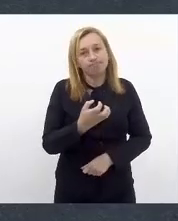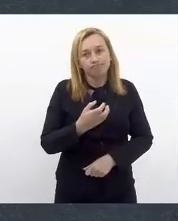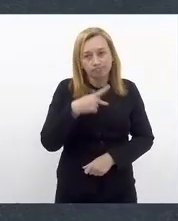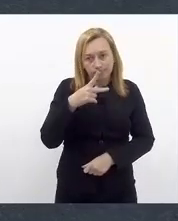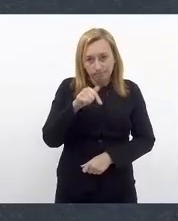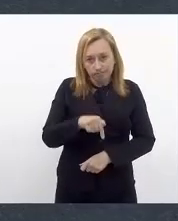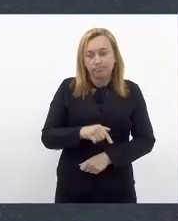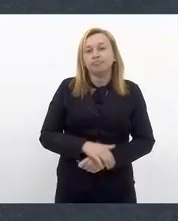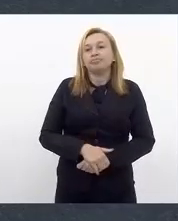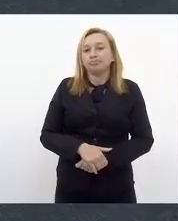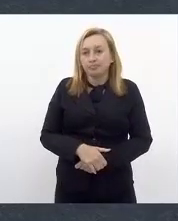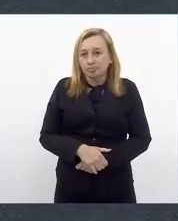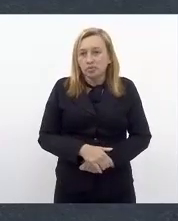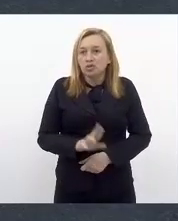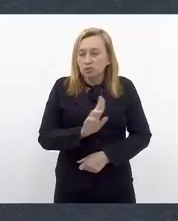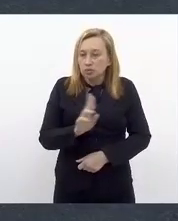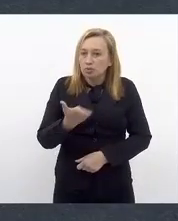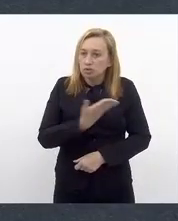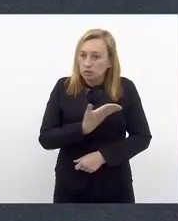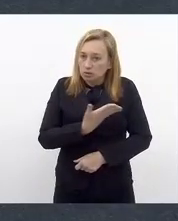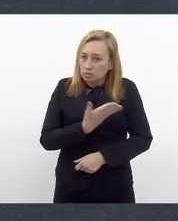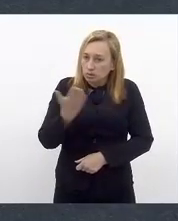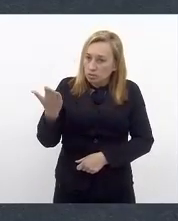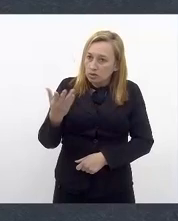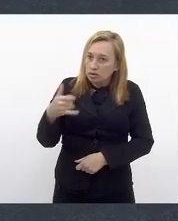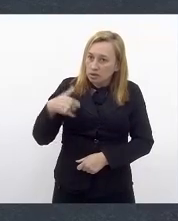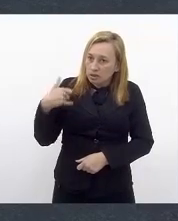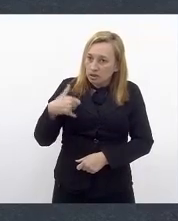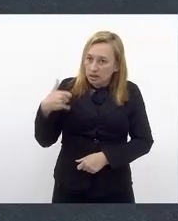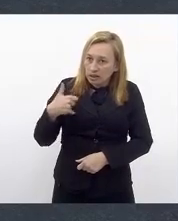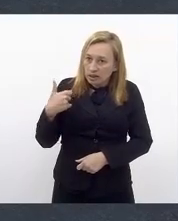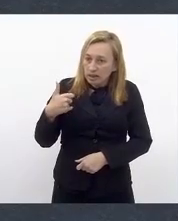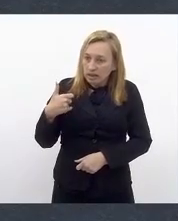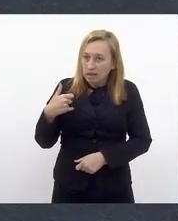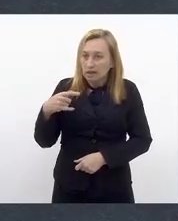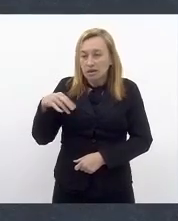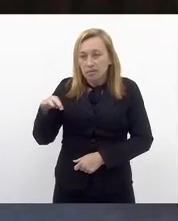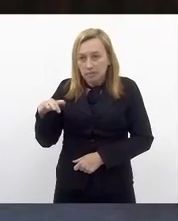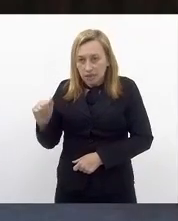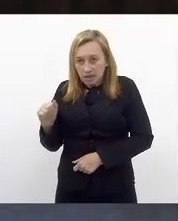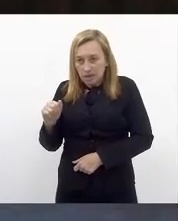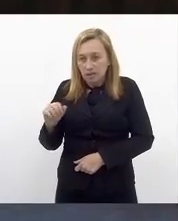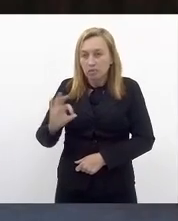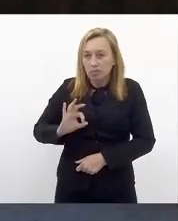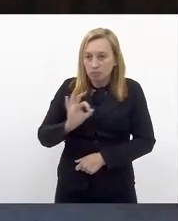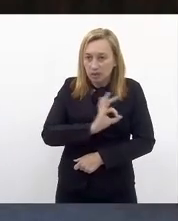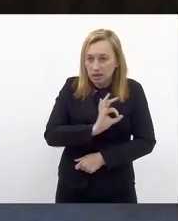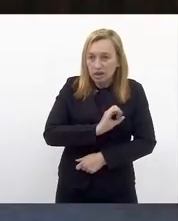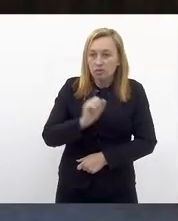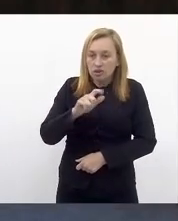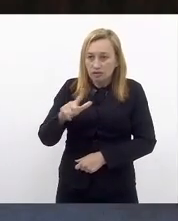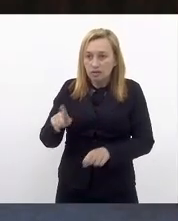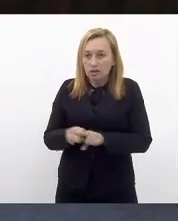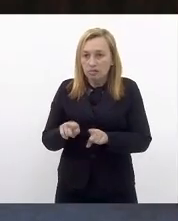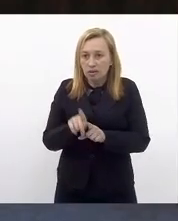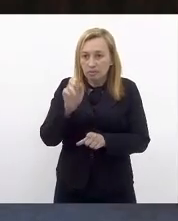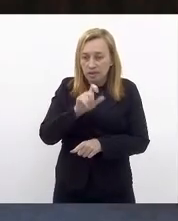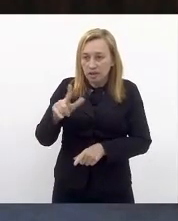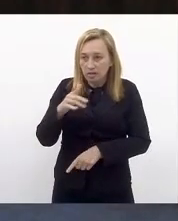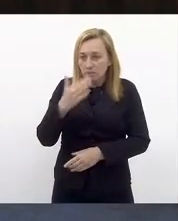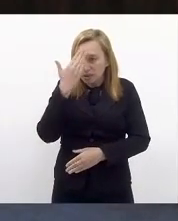queria deixar isso aqui registrado em nome do meus colegas aí que tinham idade mínima policiais civis e policiais pinagem Muito obrigado a